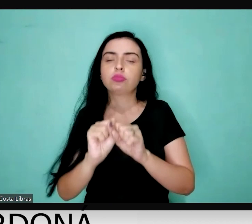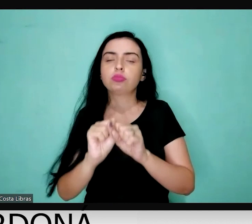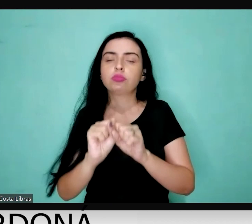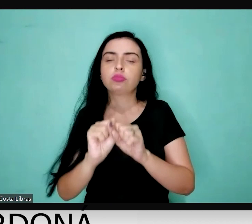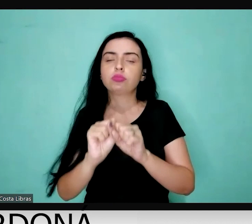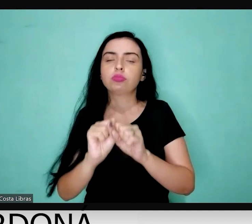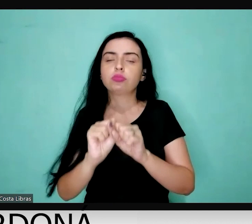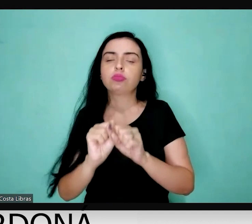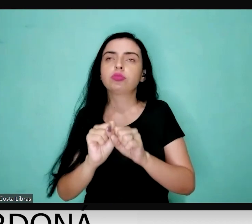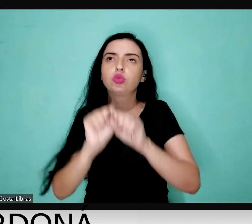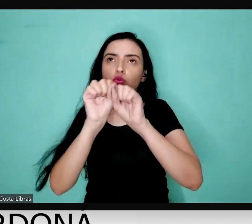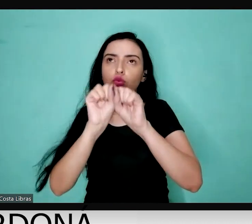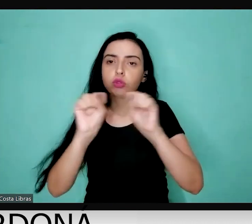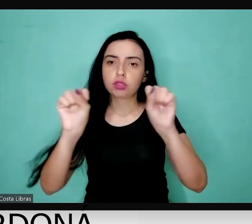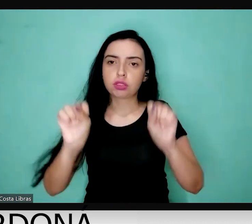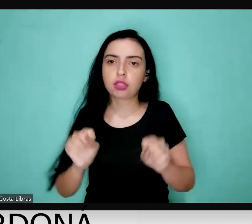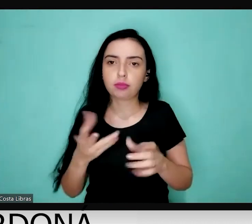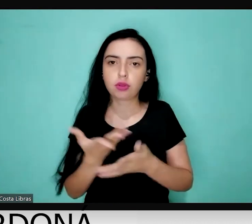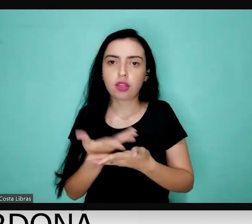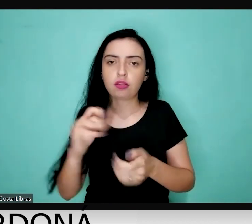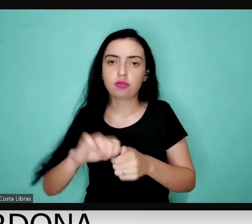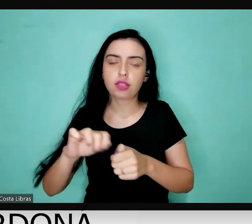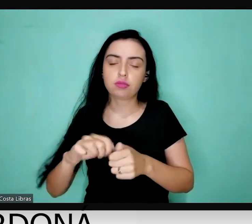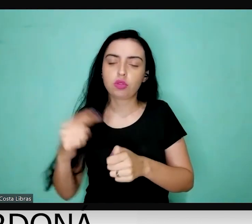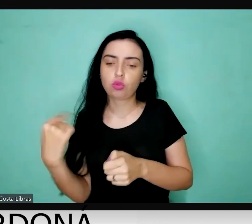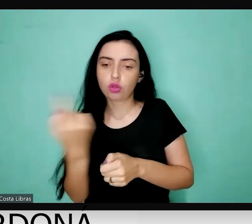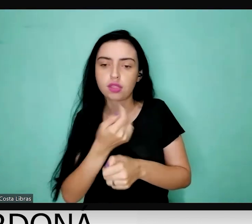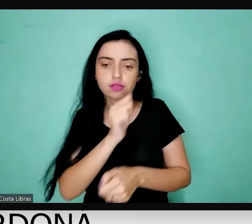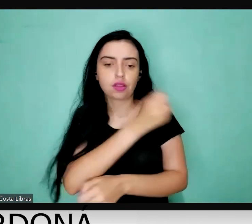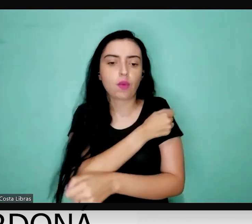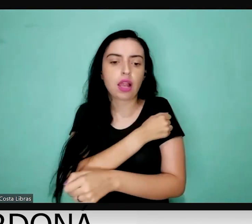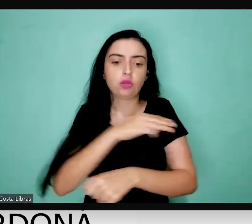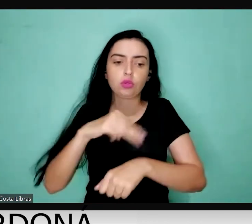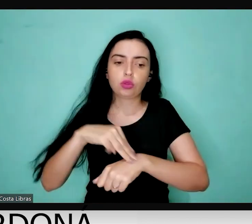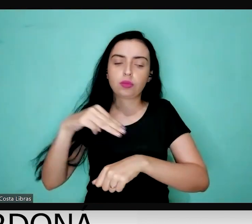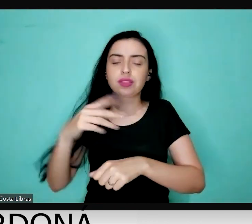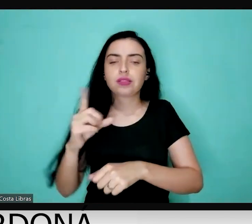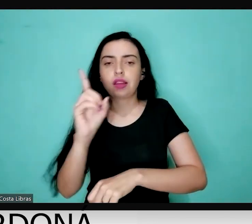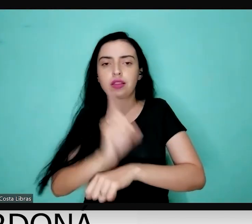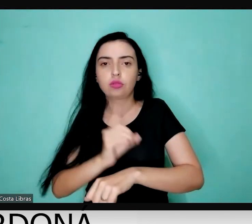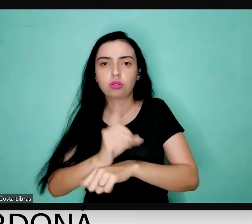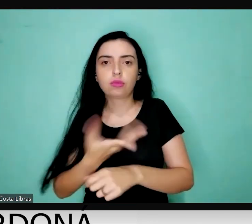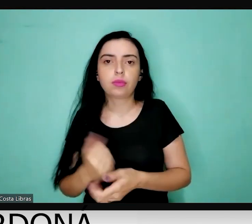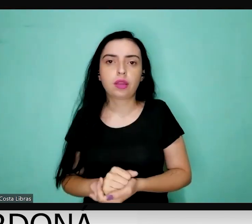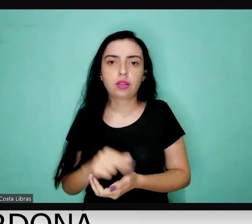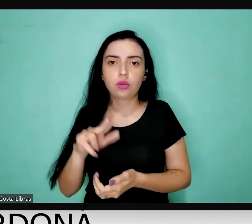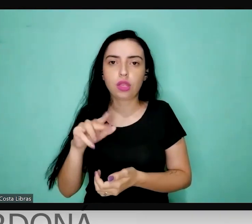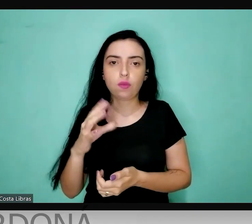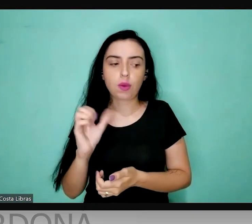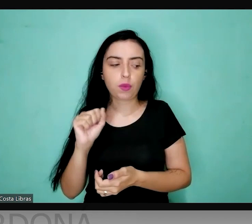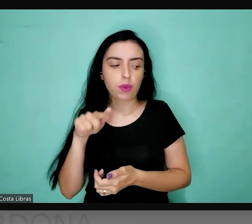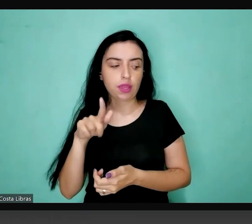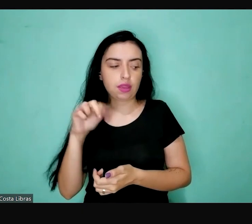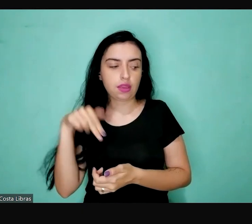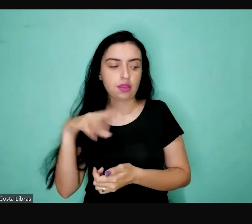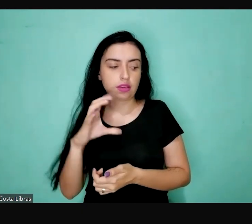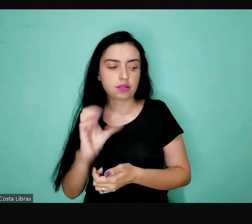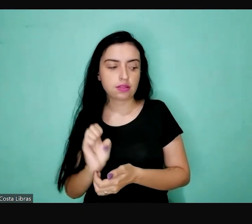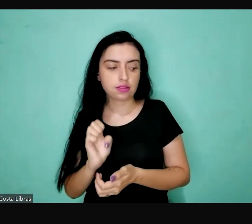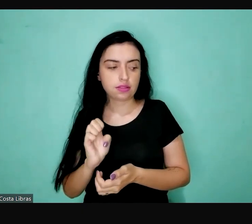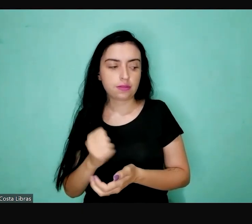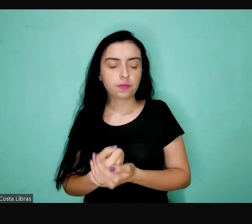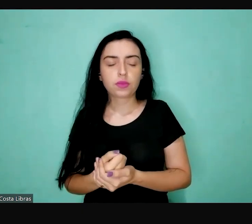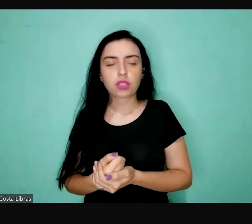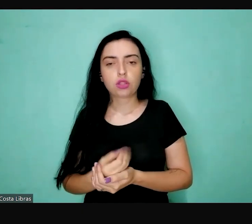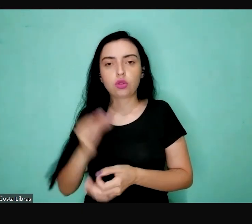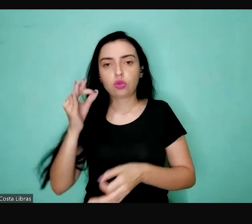do microfone à frente. Tem muitos alunos aqui do mestrado, doutorado do Mackenzie, muitos juízes,